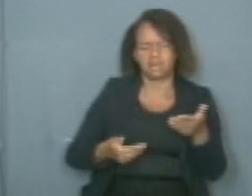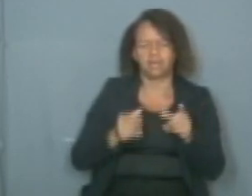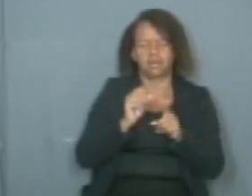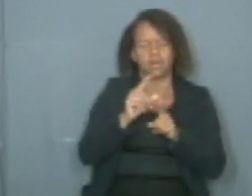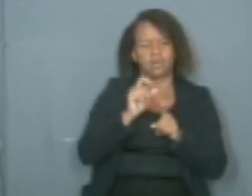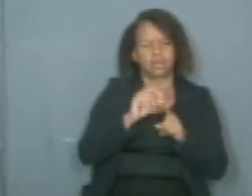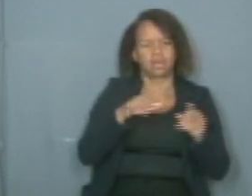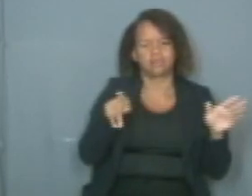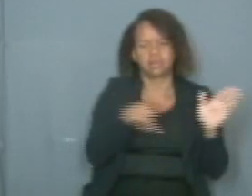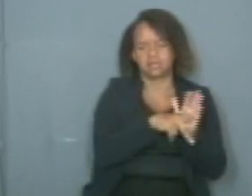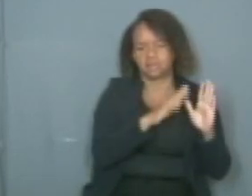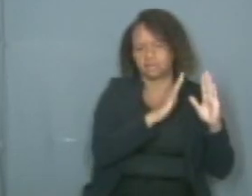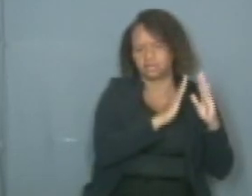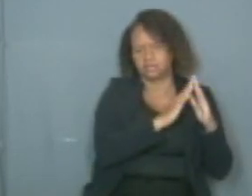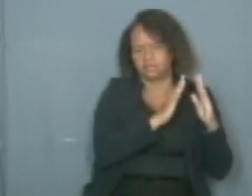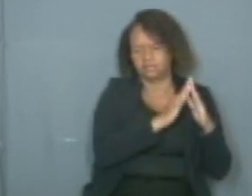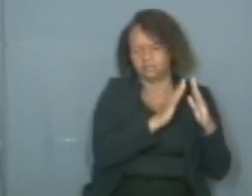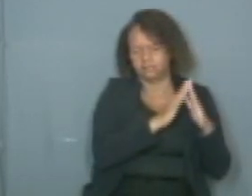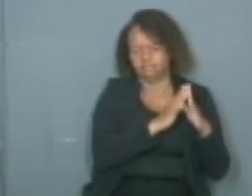desse imóvel.